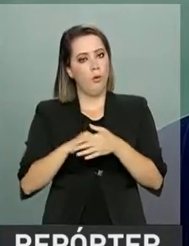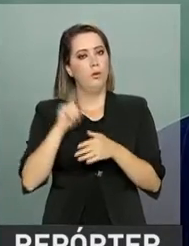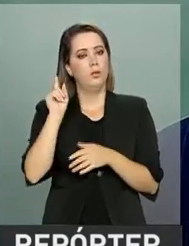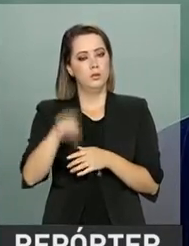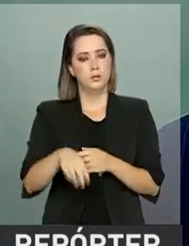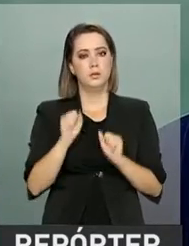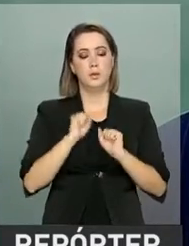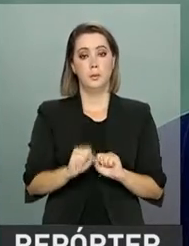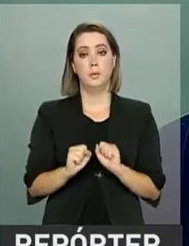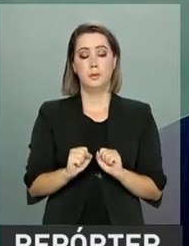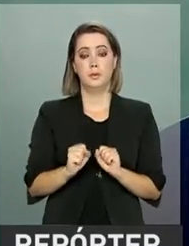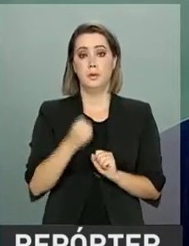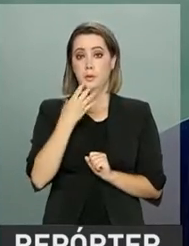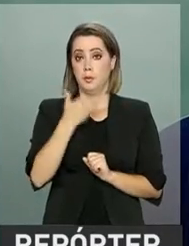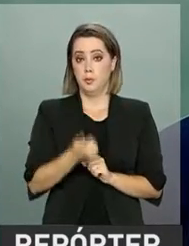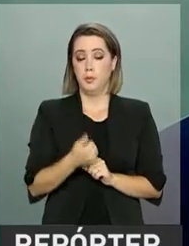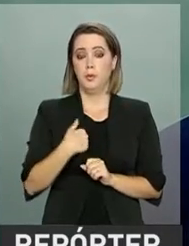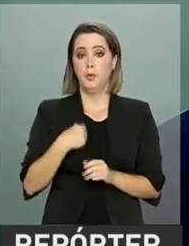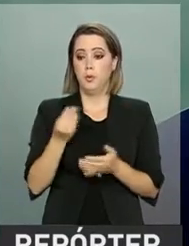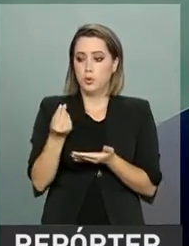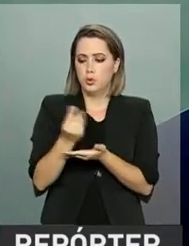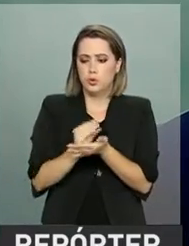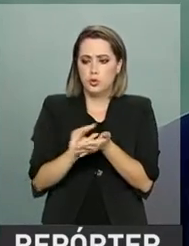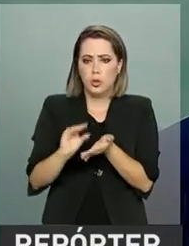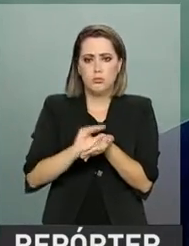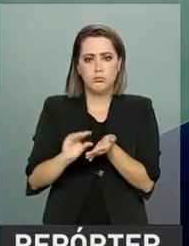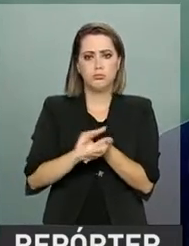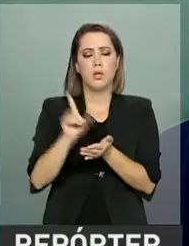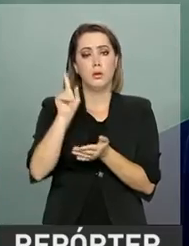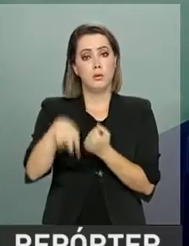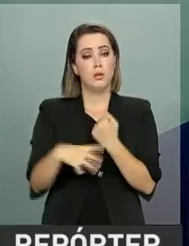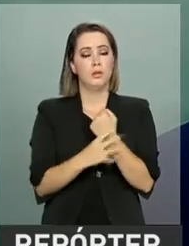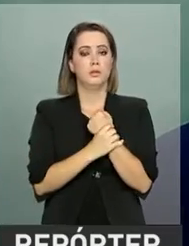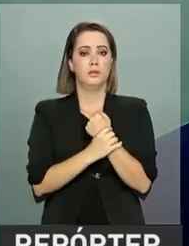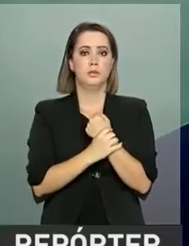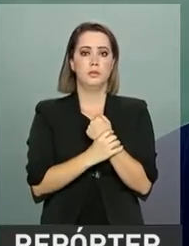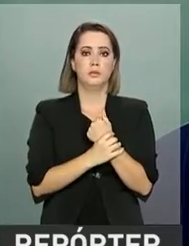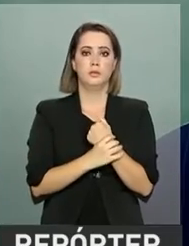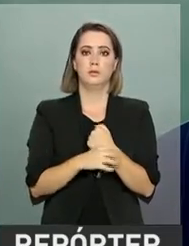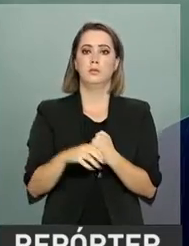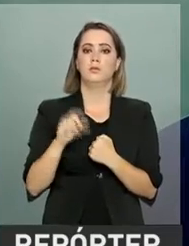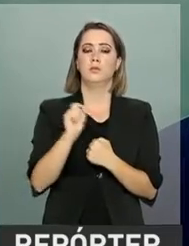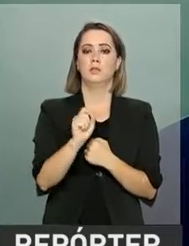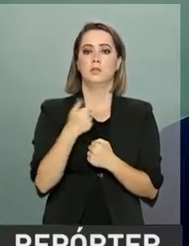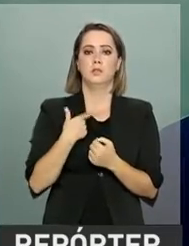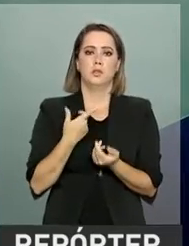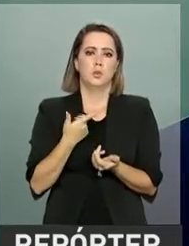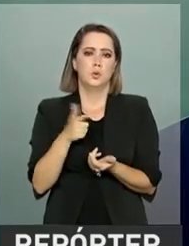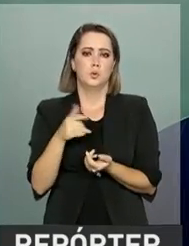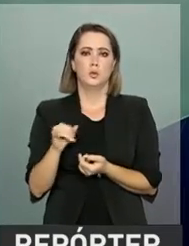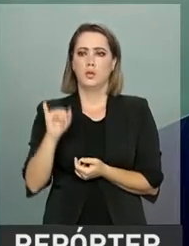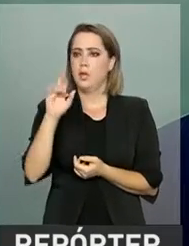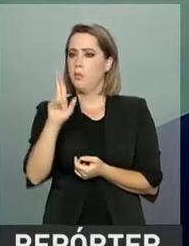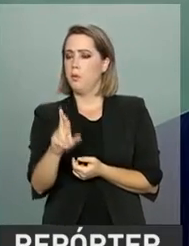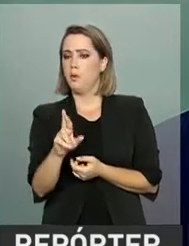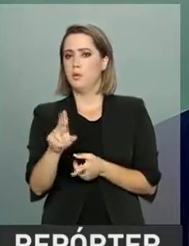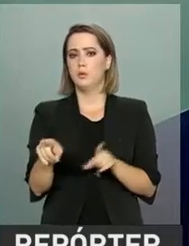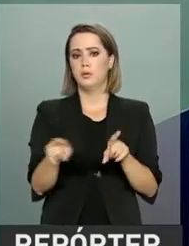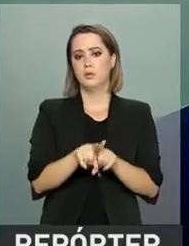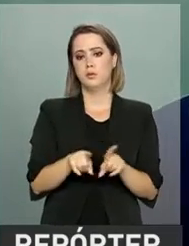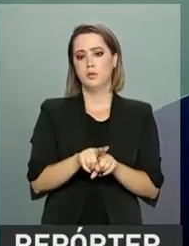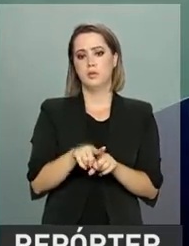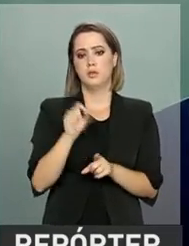boa de investimento alternativo além de segura ela não cobre possi renda e também